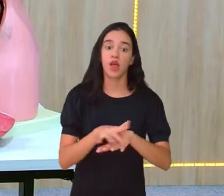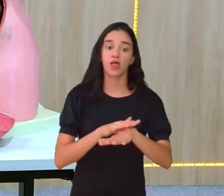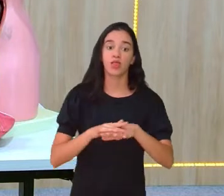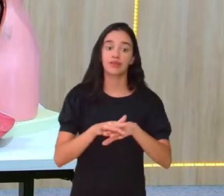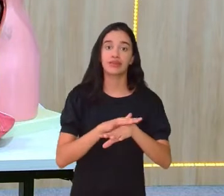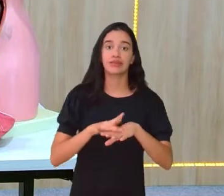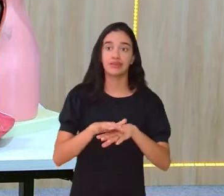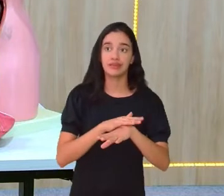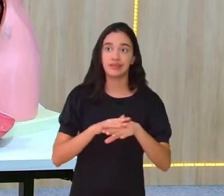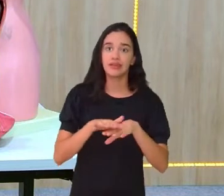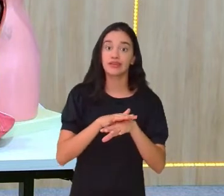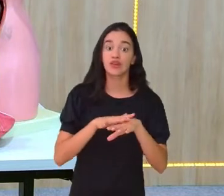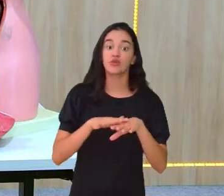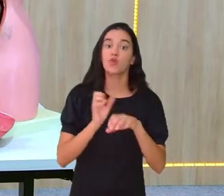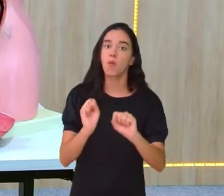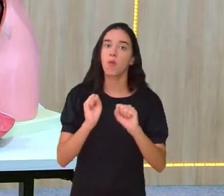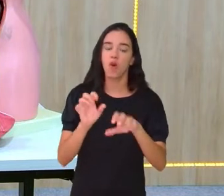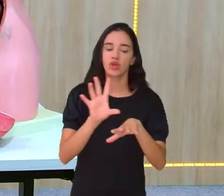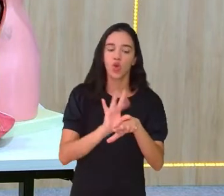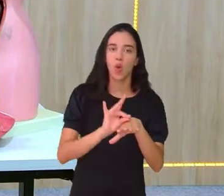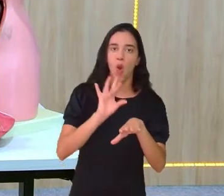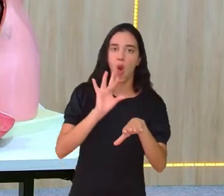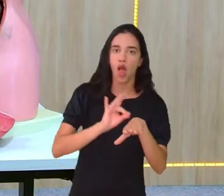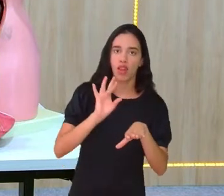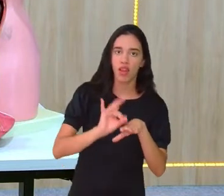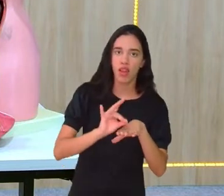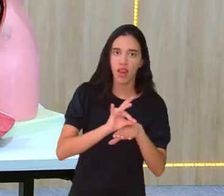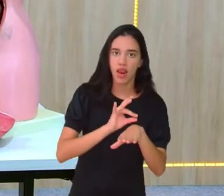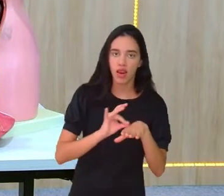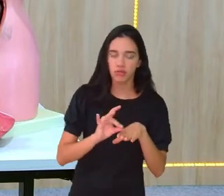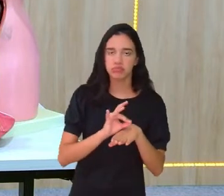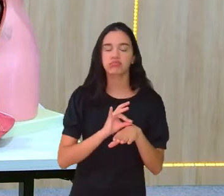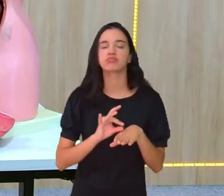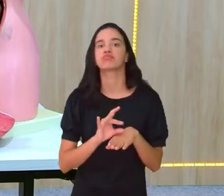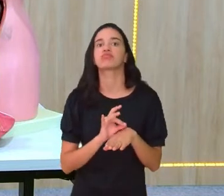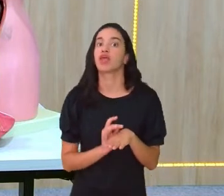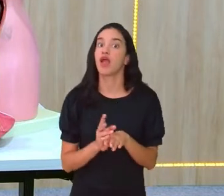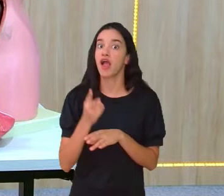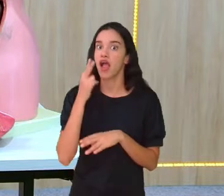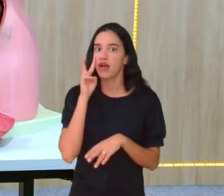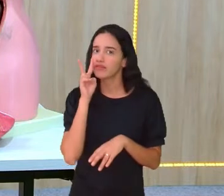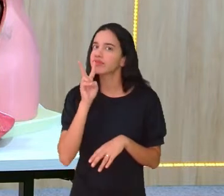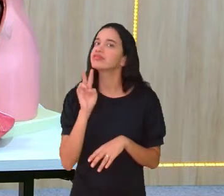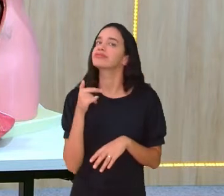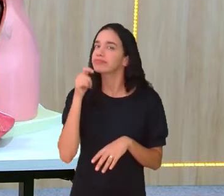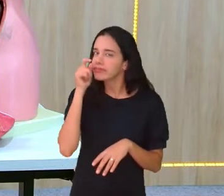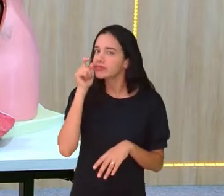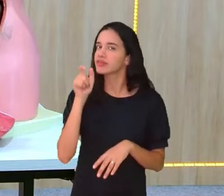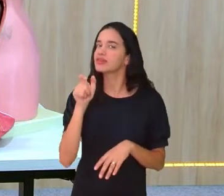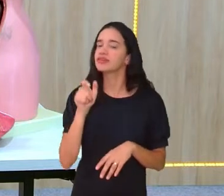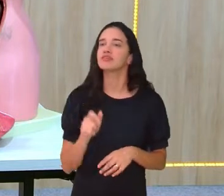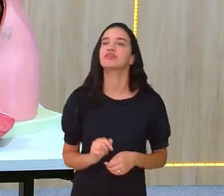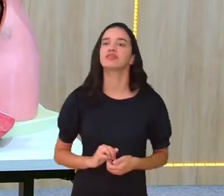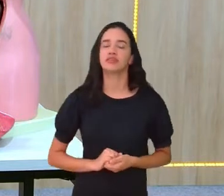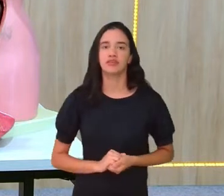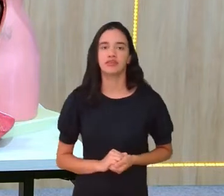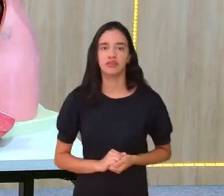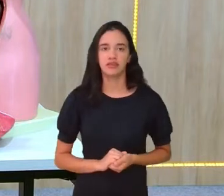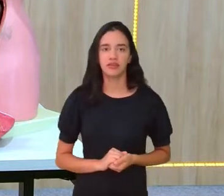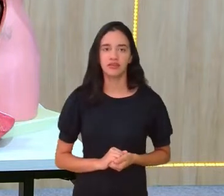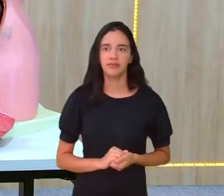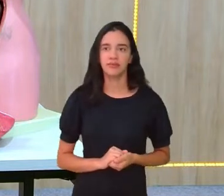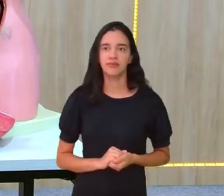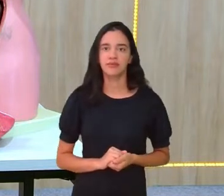mesmo colar e aí não voltar mais a esse funcionamento. Vejam que interessante. O que é que nós temos mais